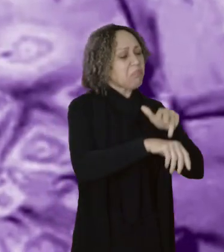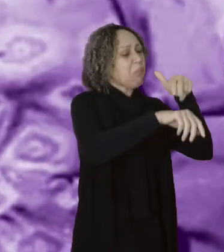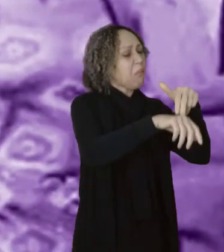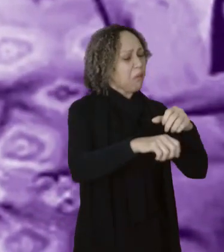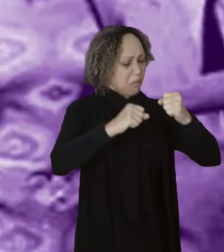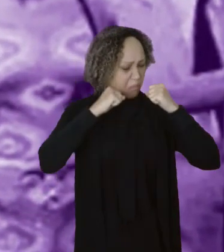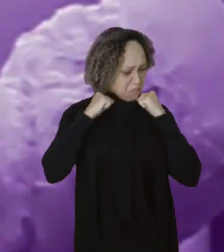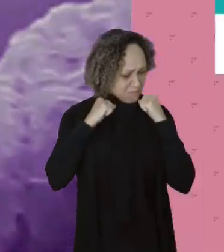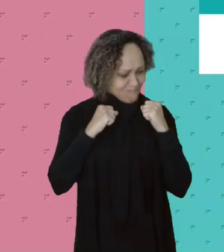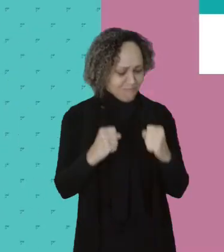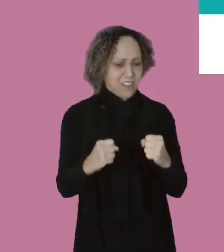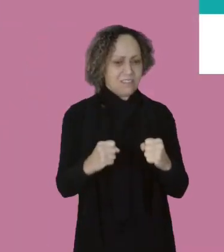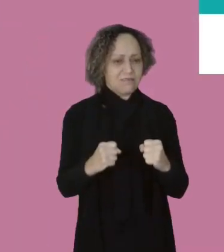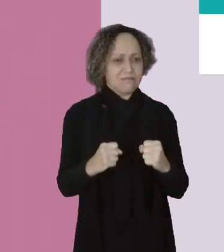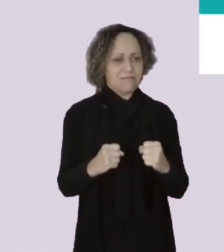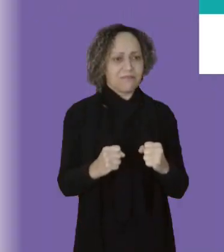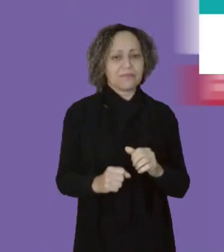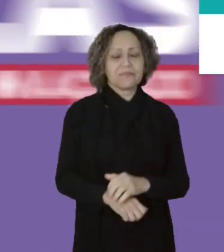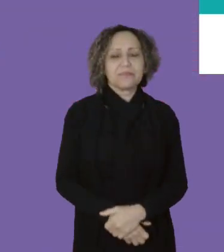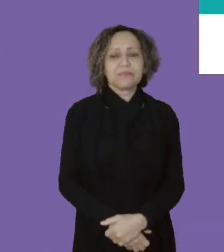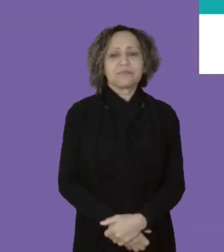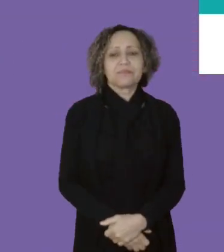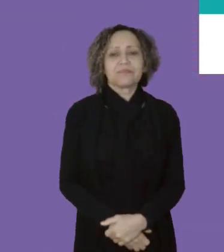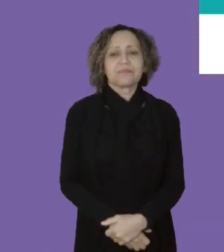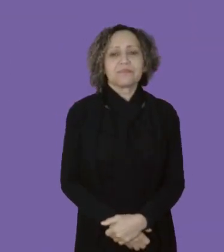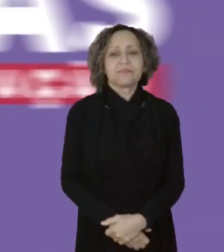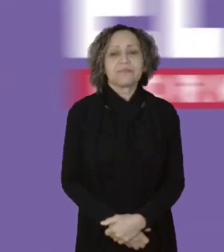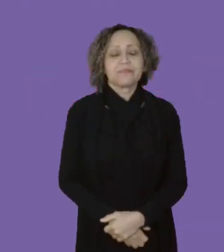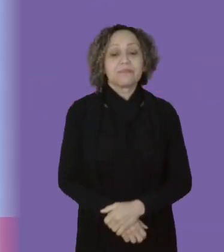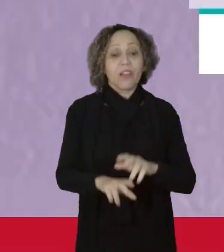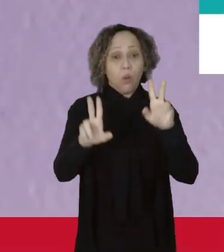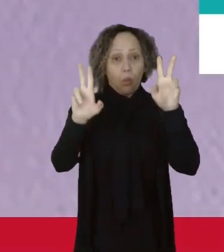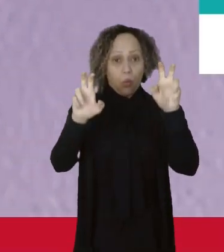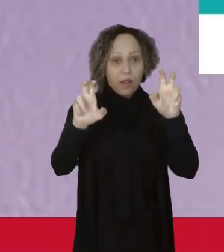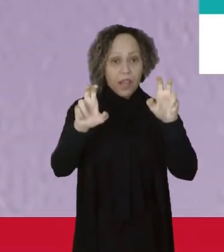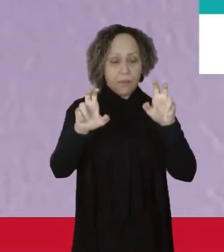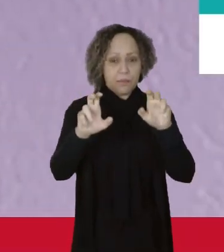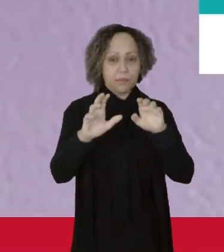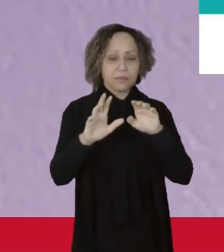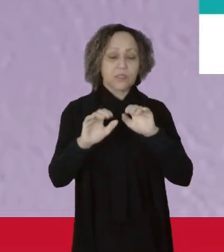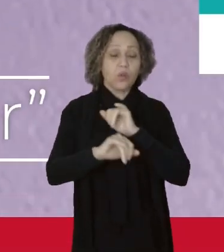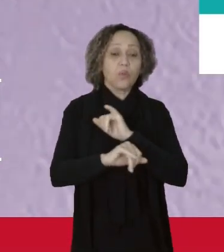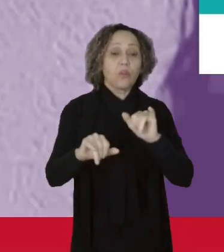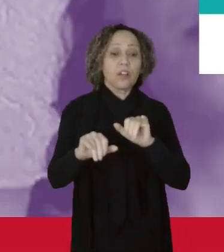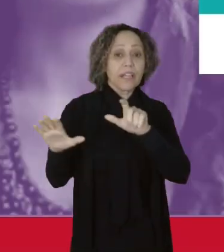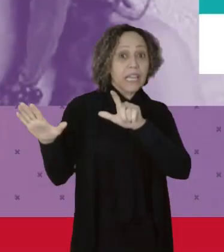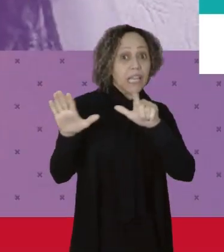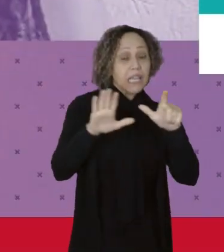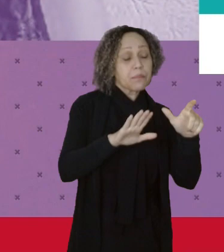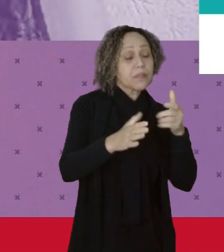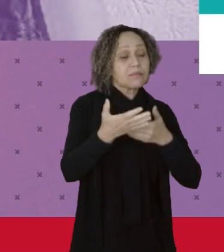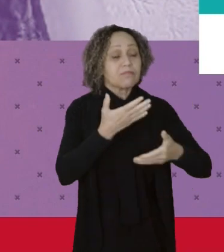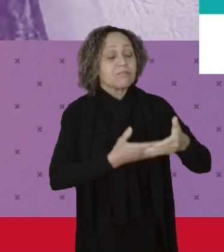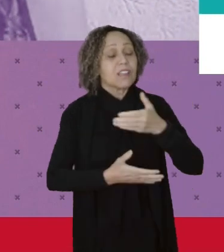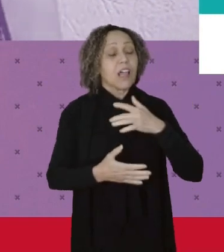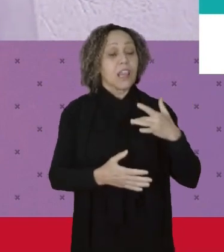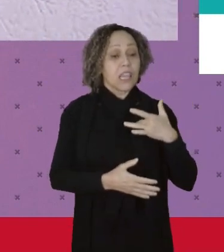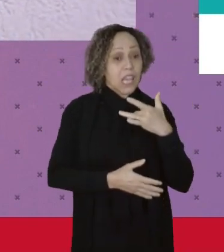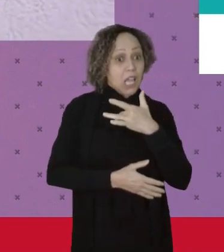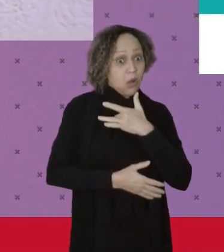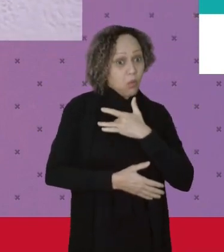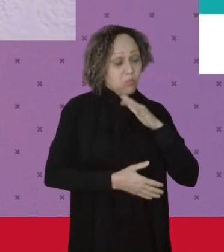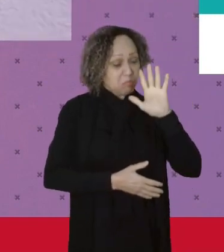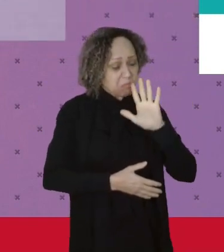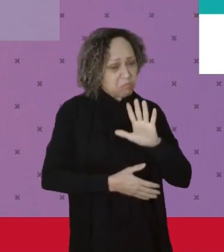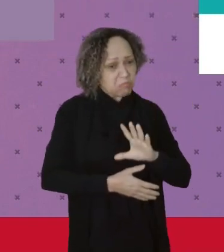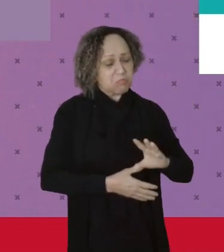de poder. O tema do programa Elas por Elas dessa semana é Saúde Integral da Mulher. E hoje